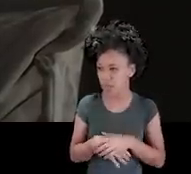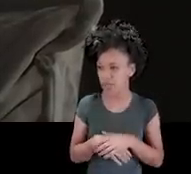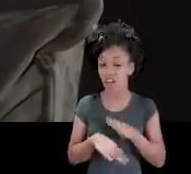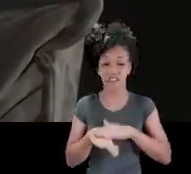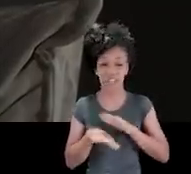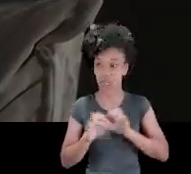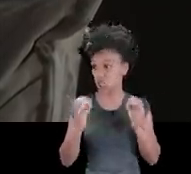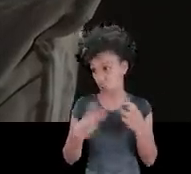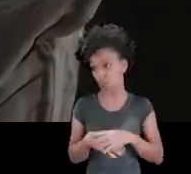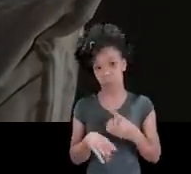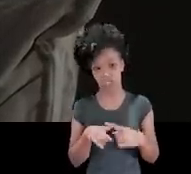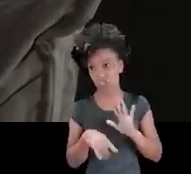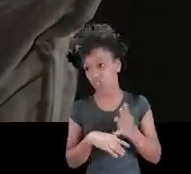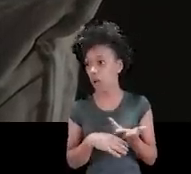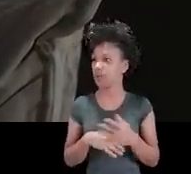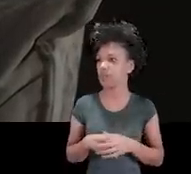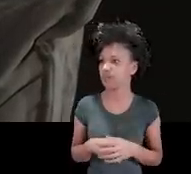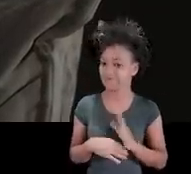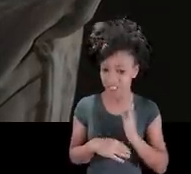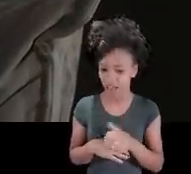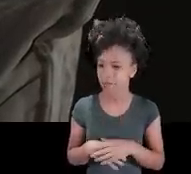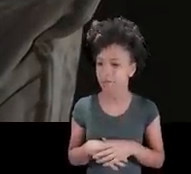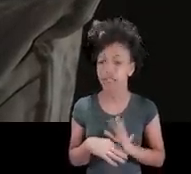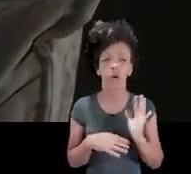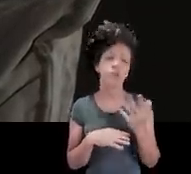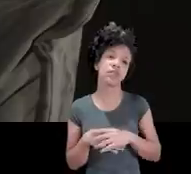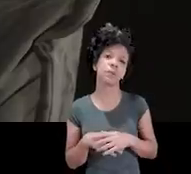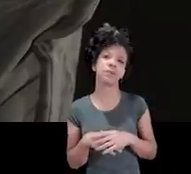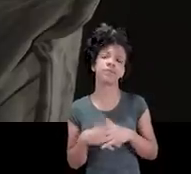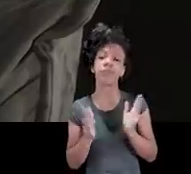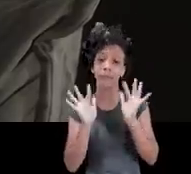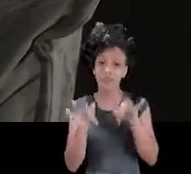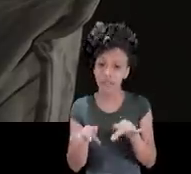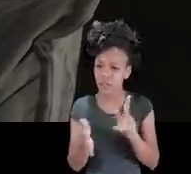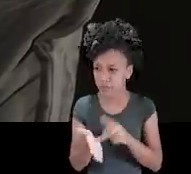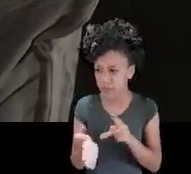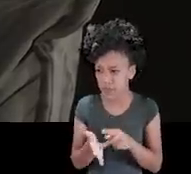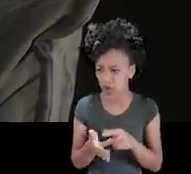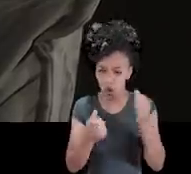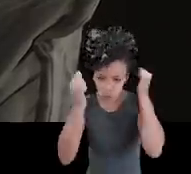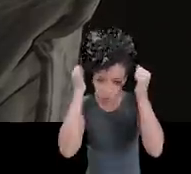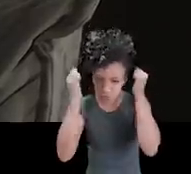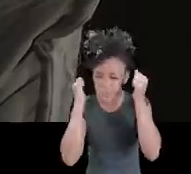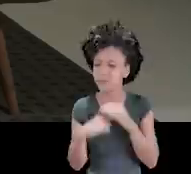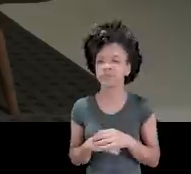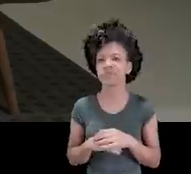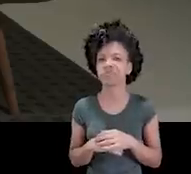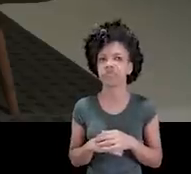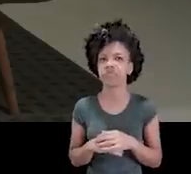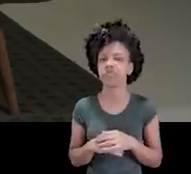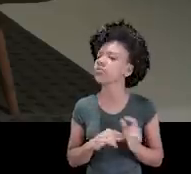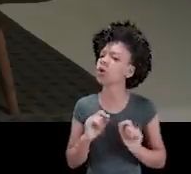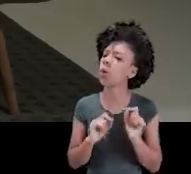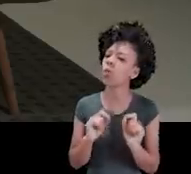show, porque aconteceu já. Sim, acabou. E isso aconteceu. Então, pra finalizar mesmo, assim, o negócio do shampoo que eu falei e tal,